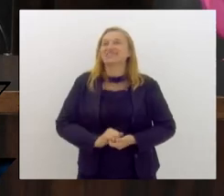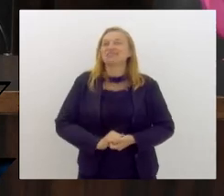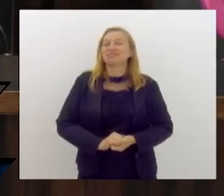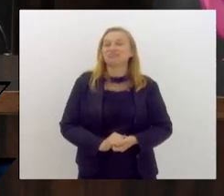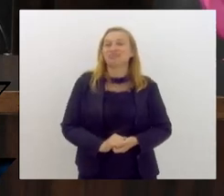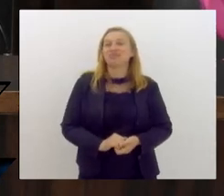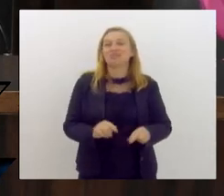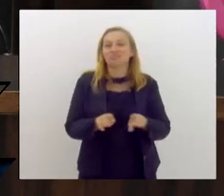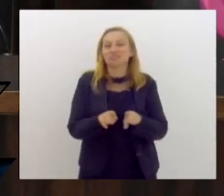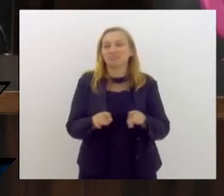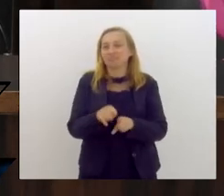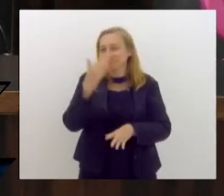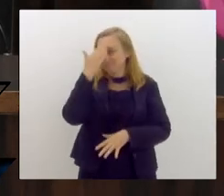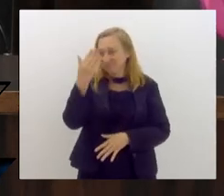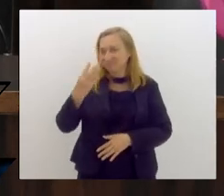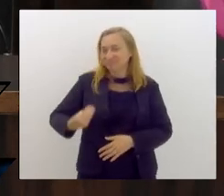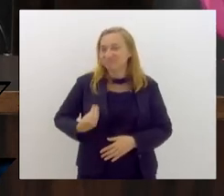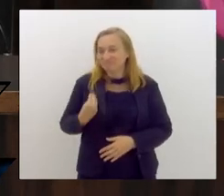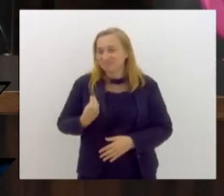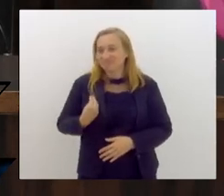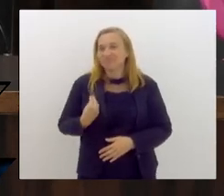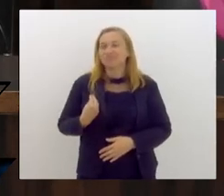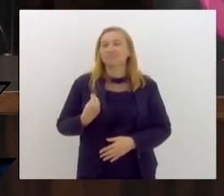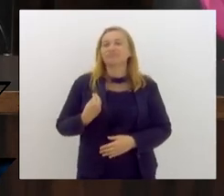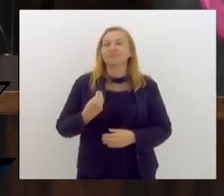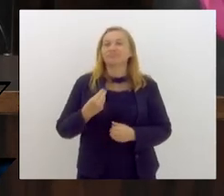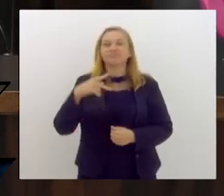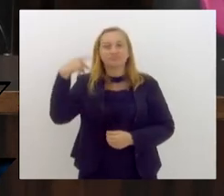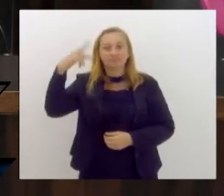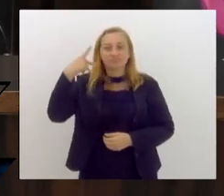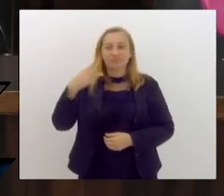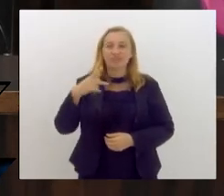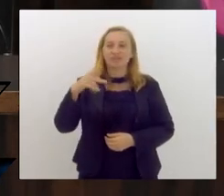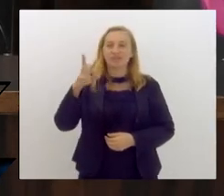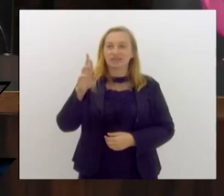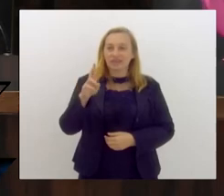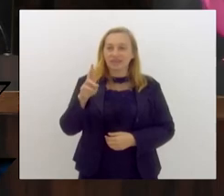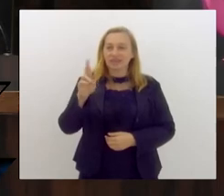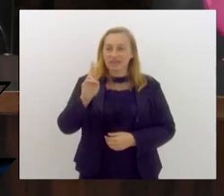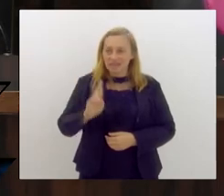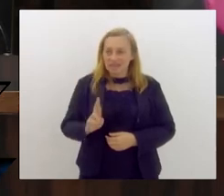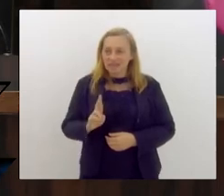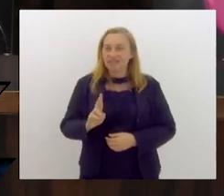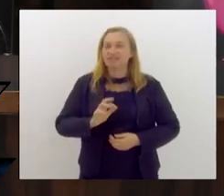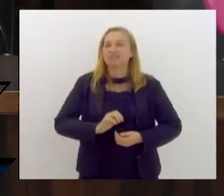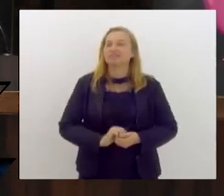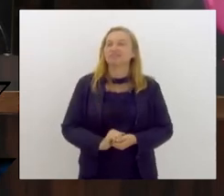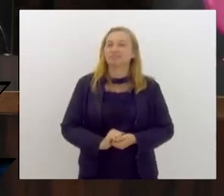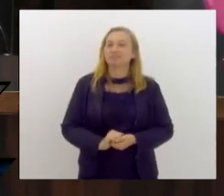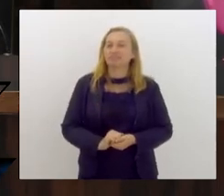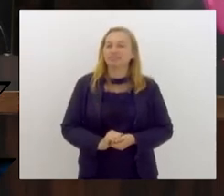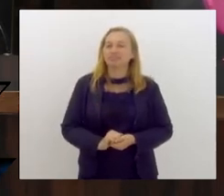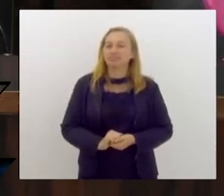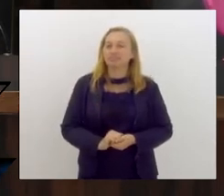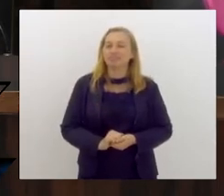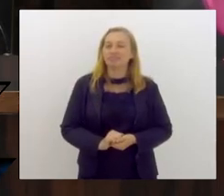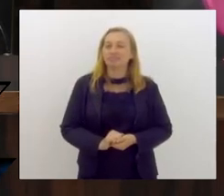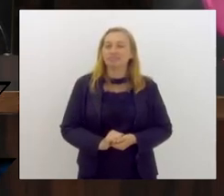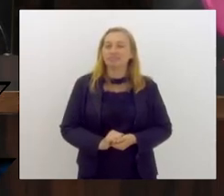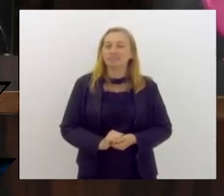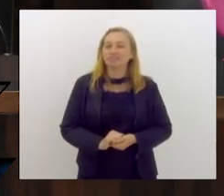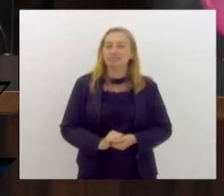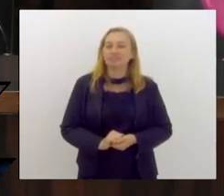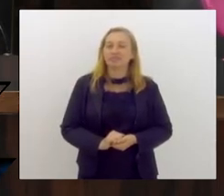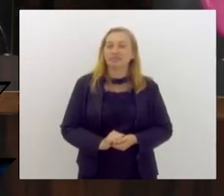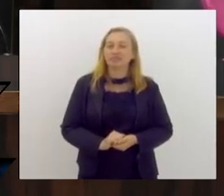quero também aqui agradecer a presença do nosso vereador de Resende, através do Tende Tereo